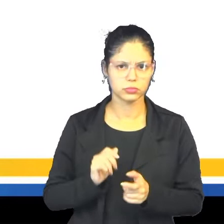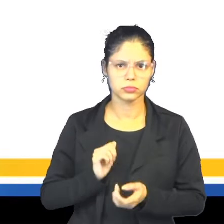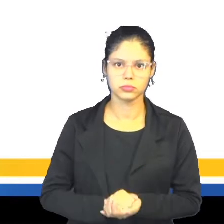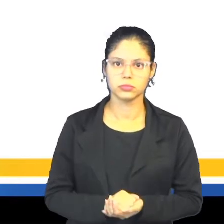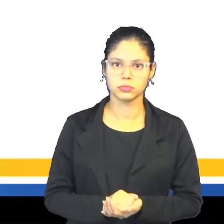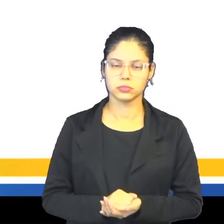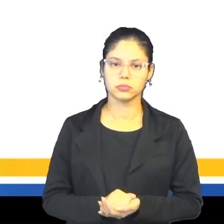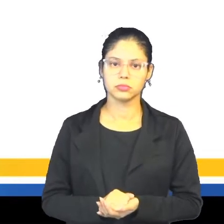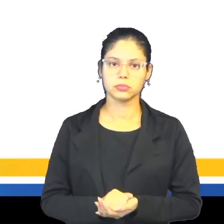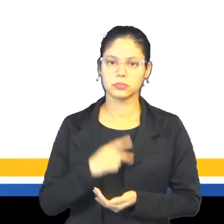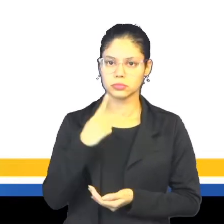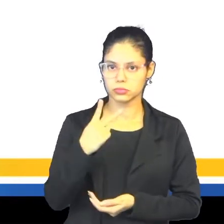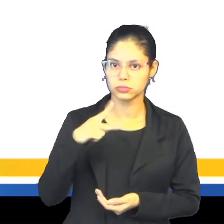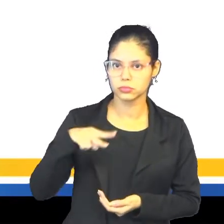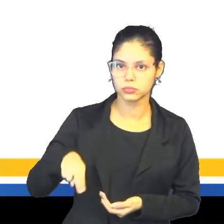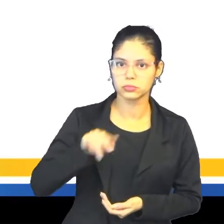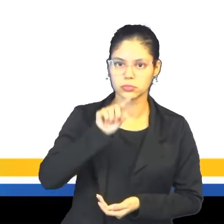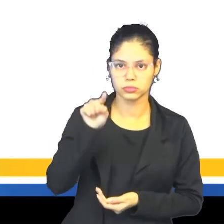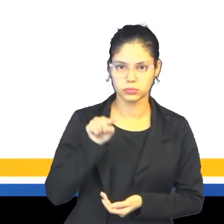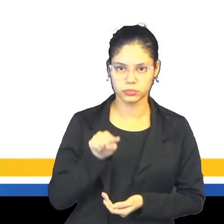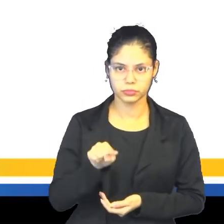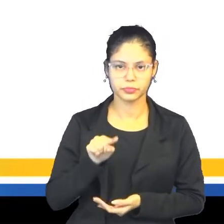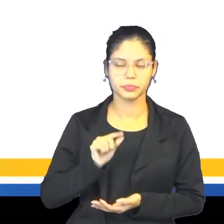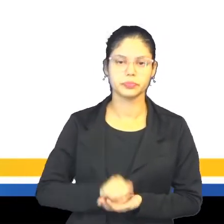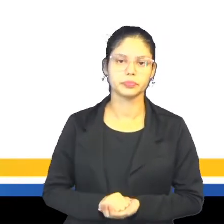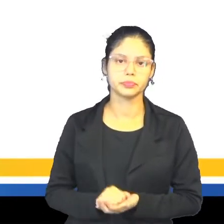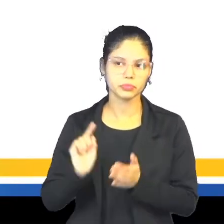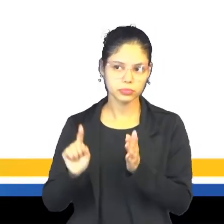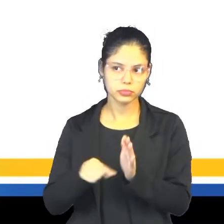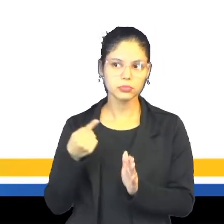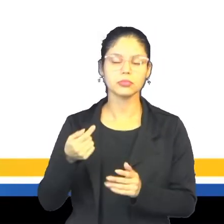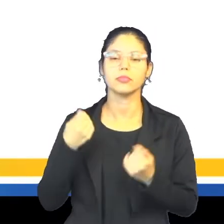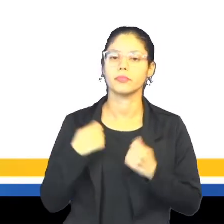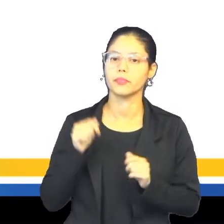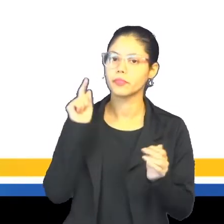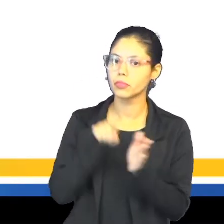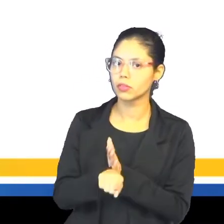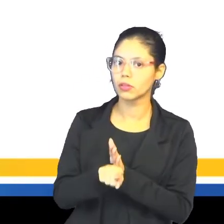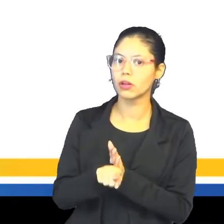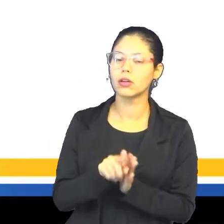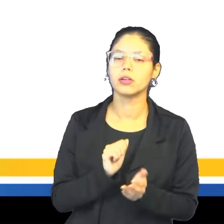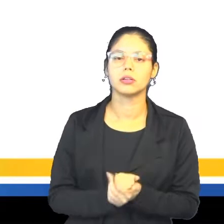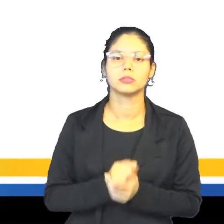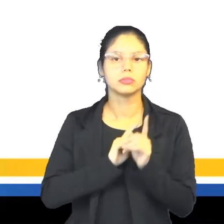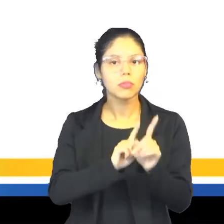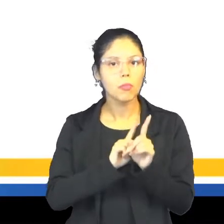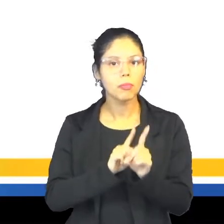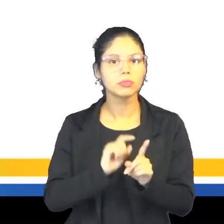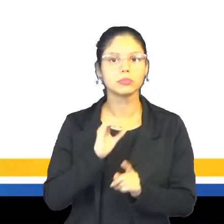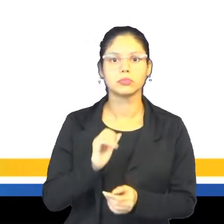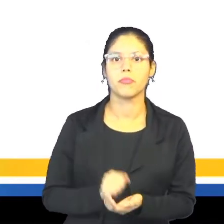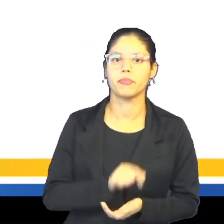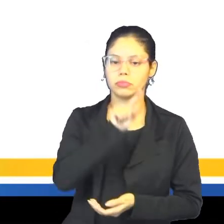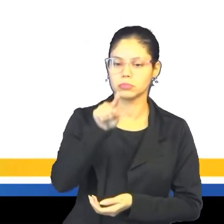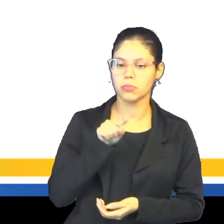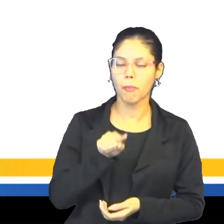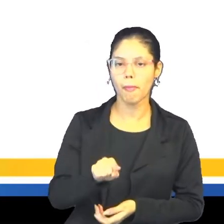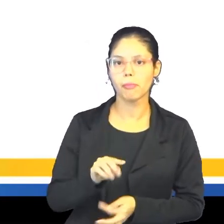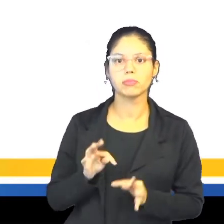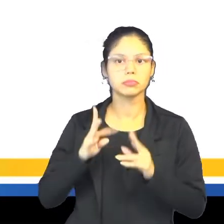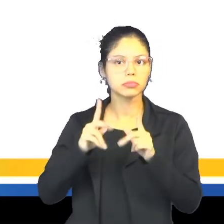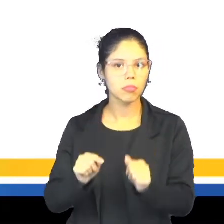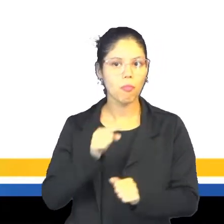donde são pronomes interrogativos, né? Primeiro porque servem para perguntar, estão ali acompanhados do ponto de interrogação, são